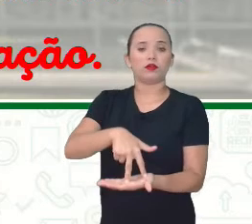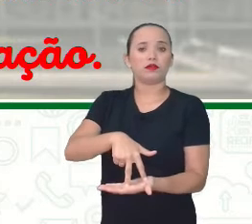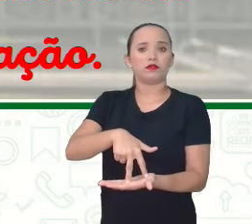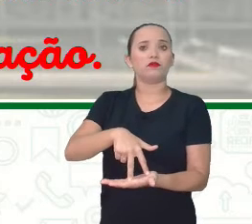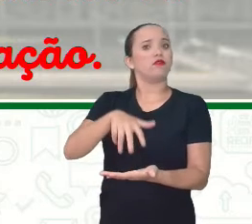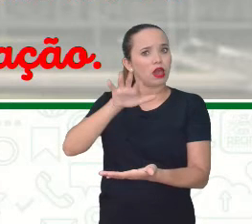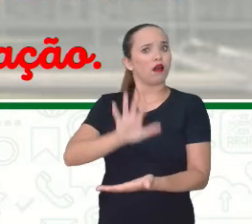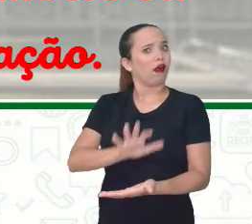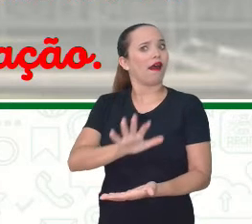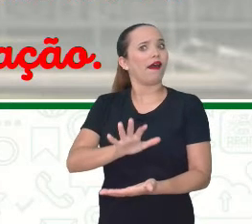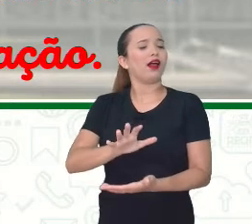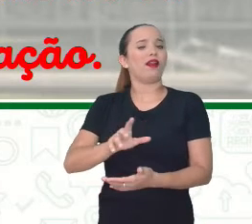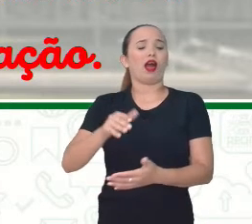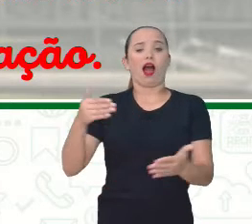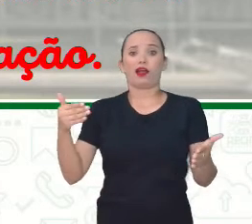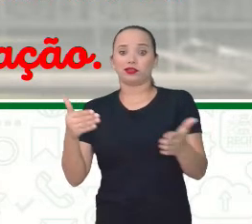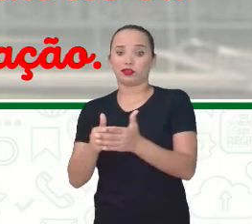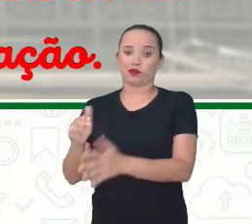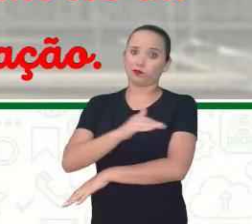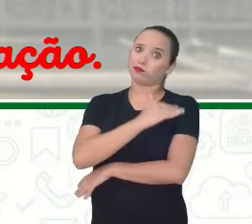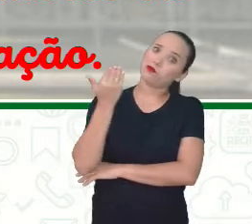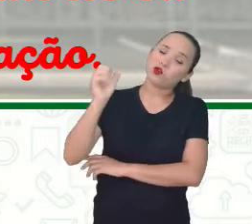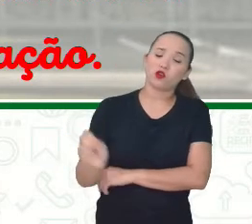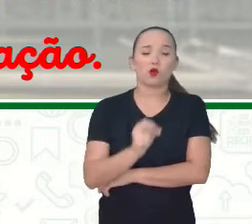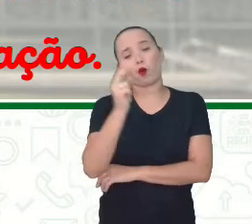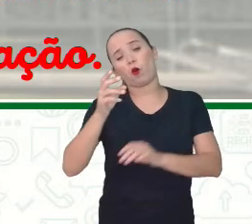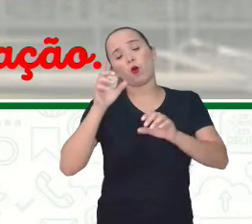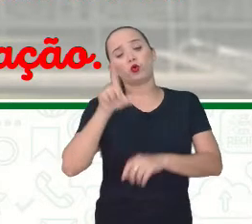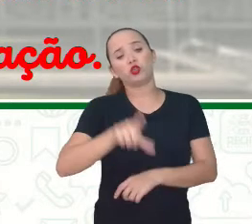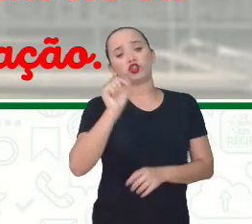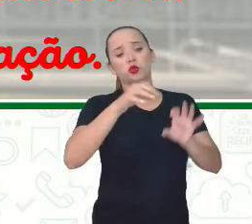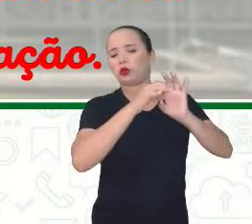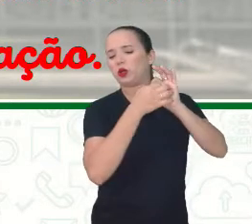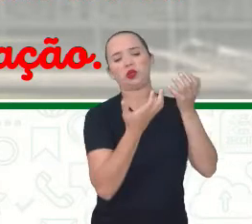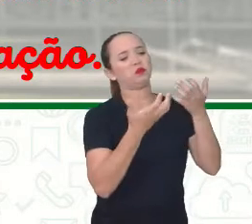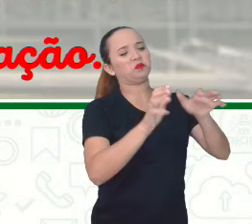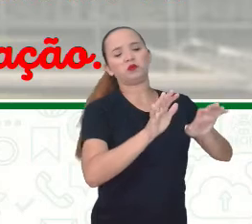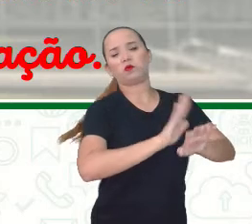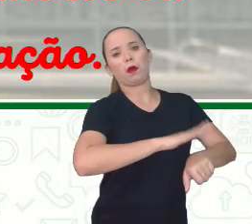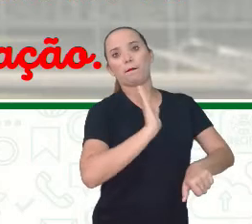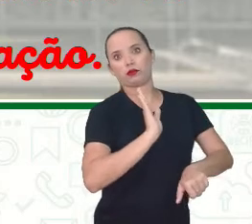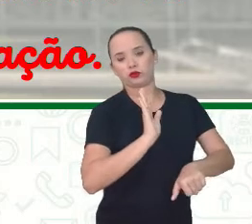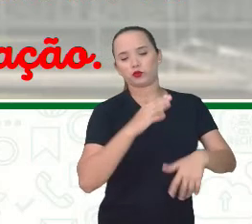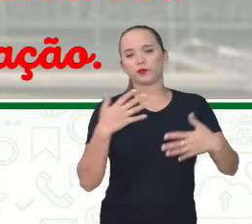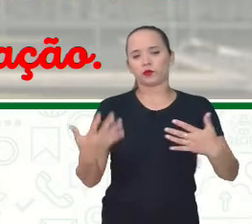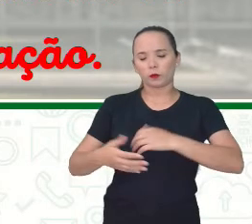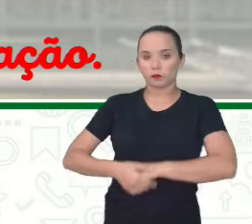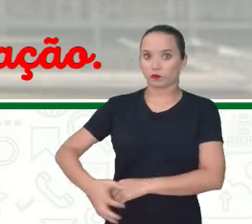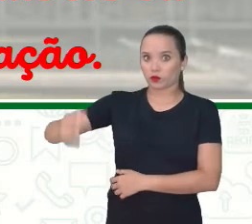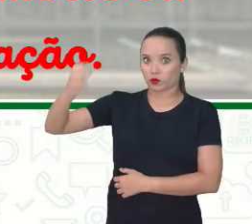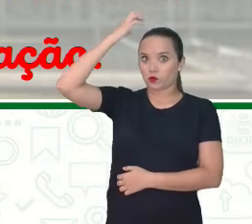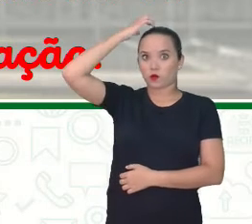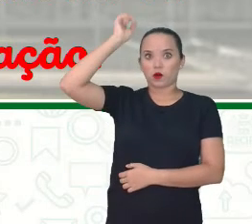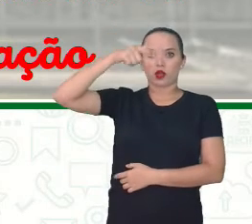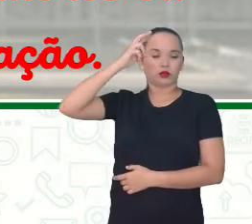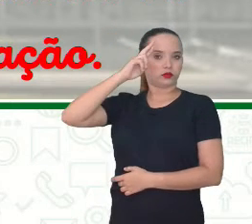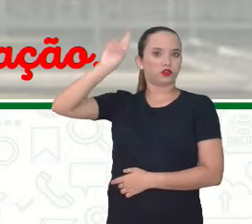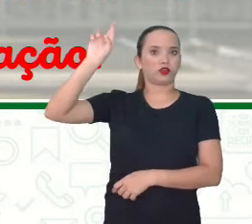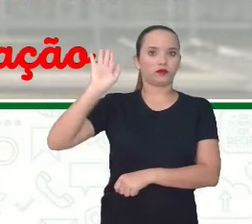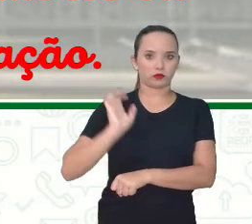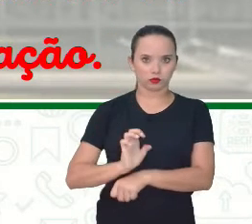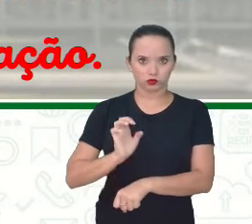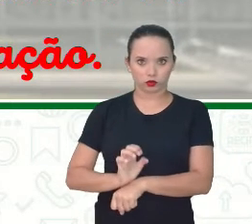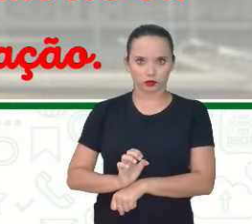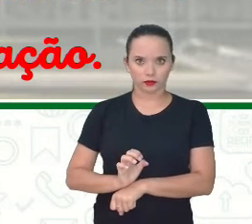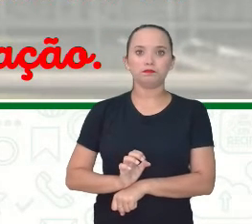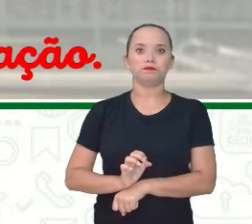morte ou abdicação. Então, o rei, assim como o presidente, né, no presidencialismo, eles são chefes de Estado. Né? Então,